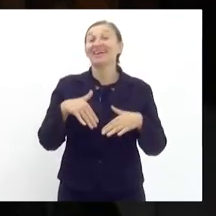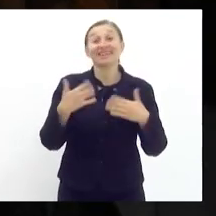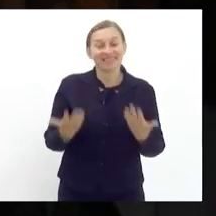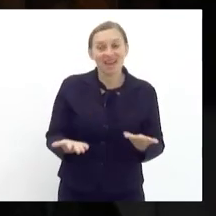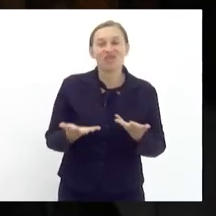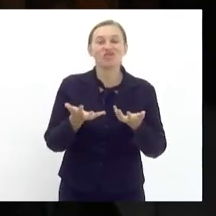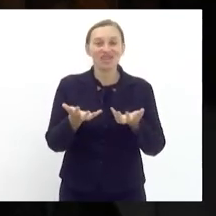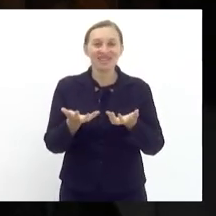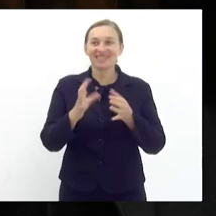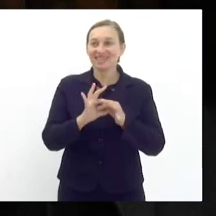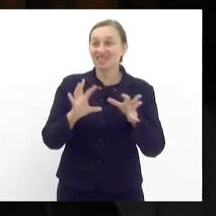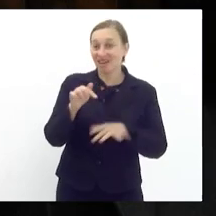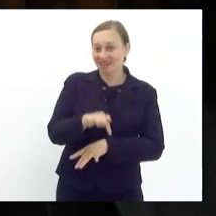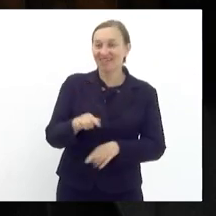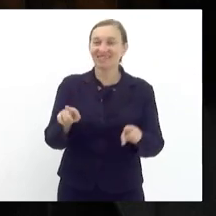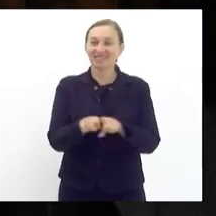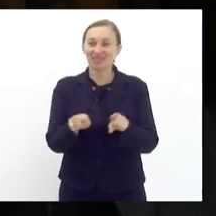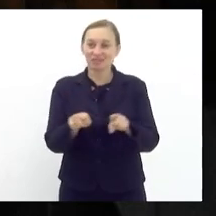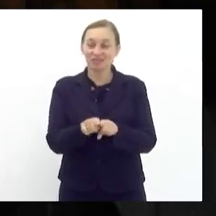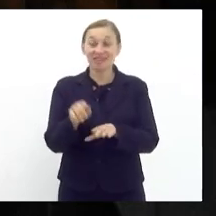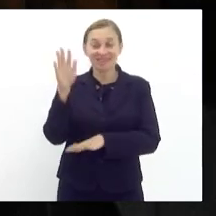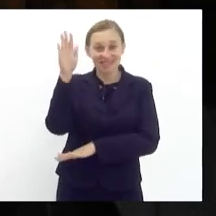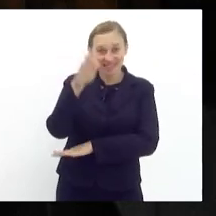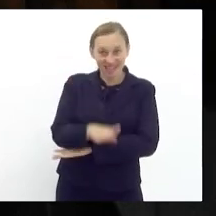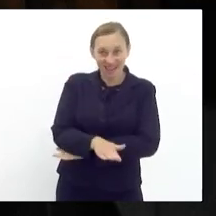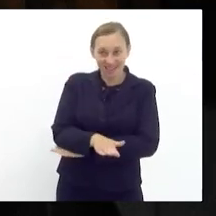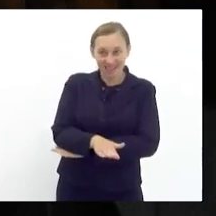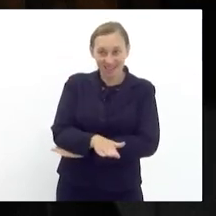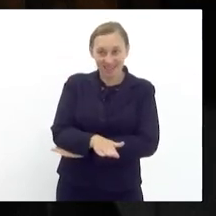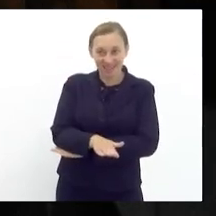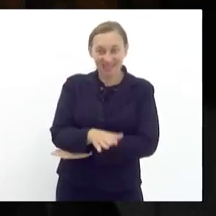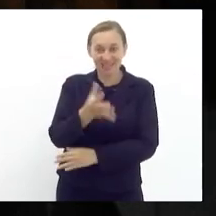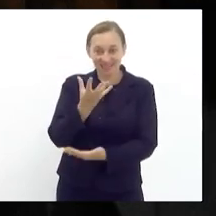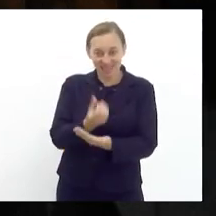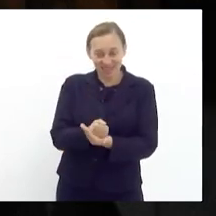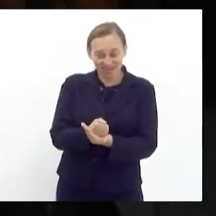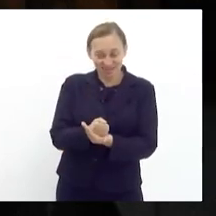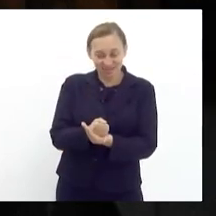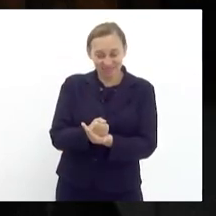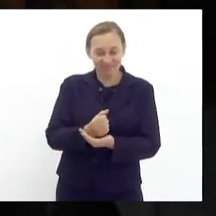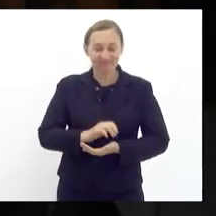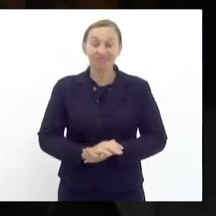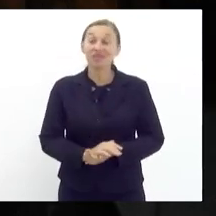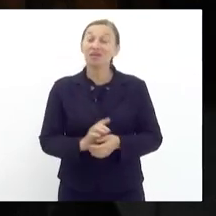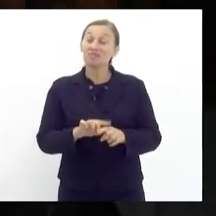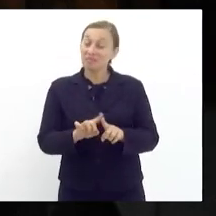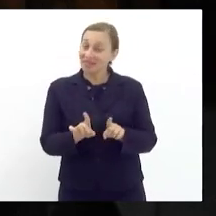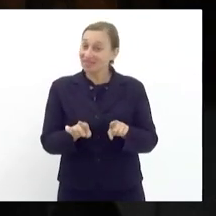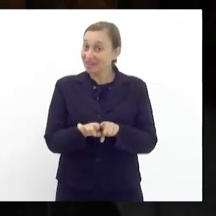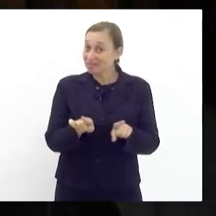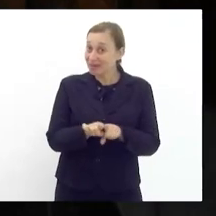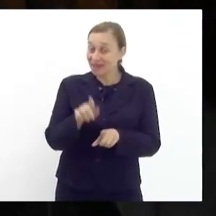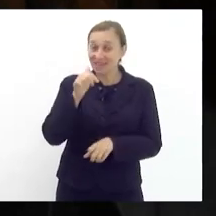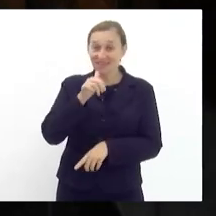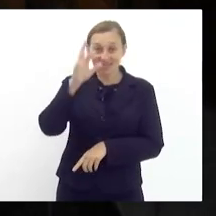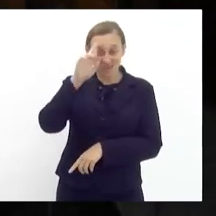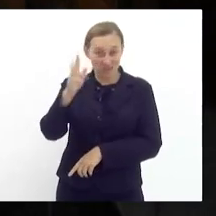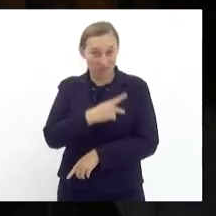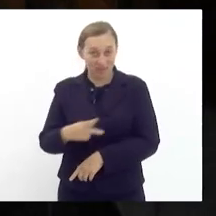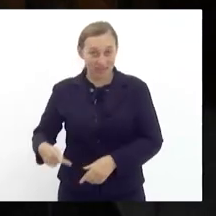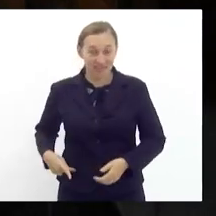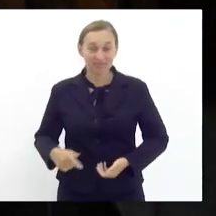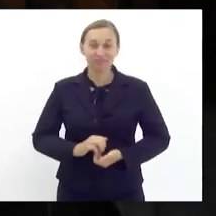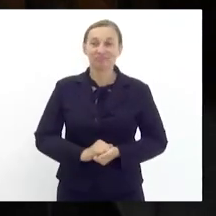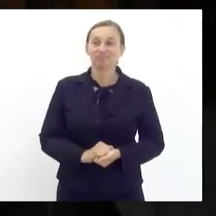queria deixar aqui também nessa tarde esse registro mas ao mesmo tempo senhora presidente